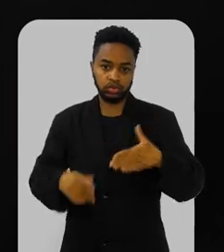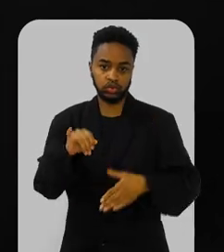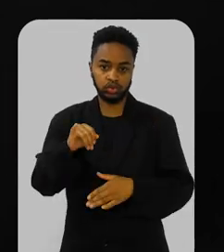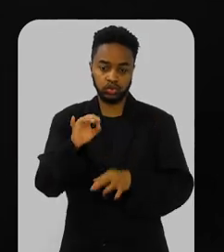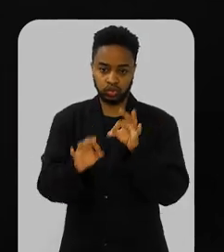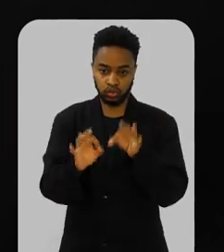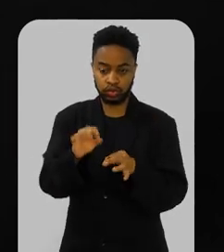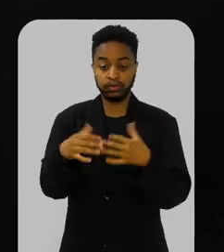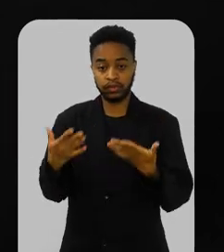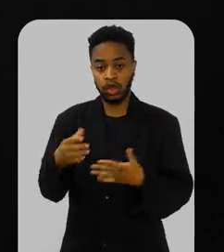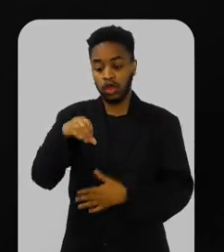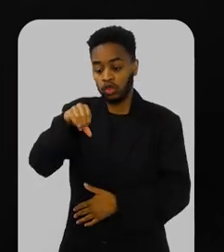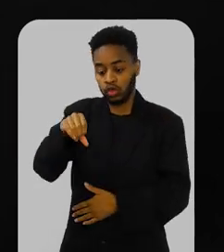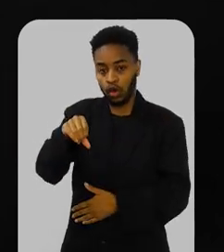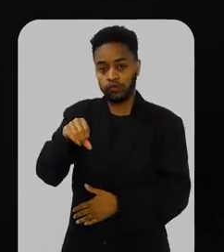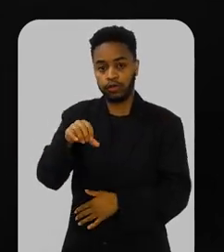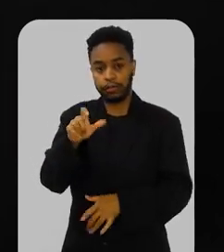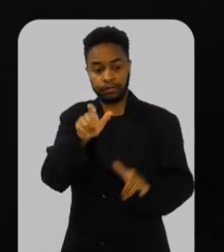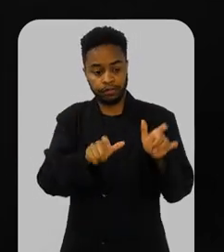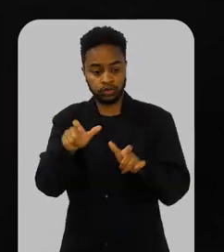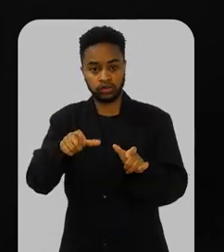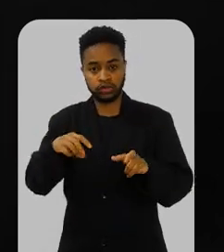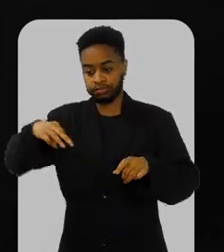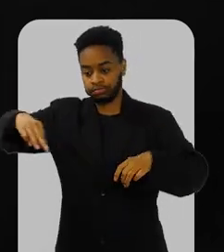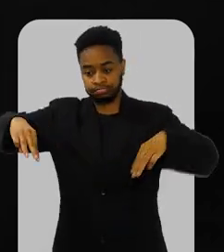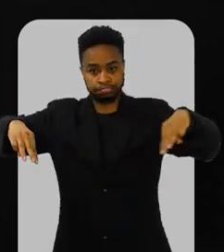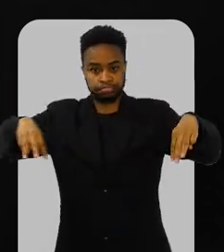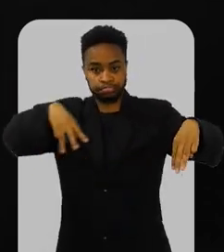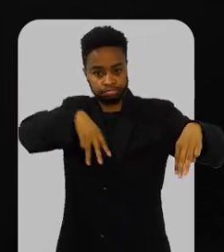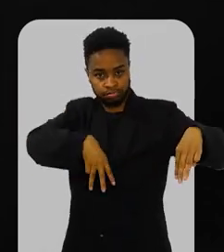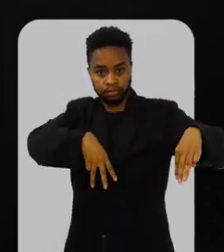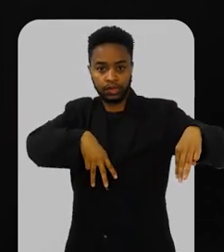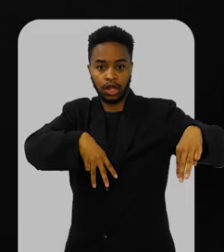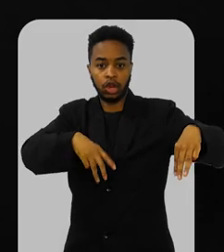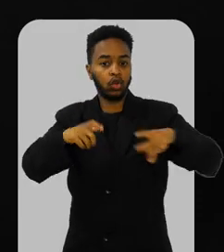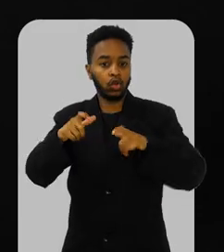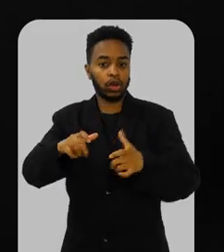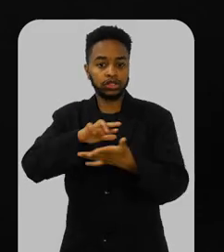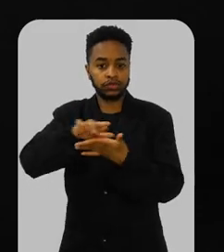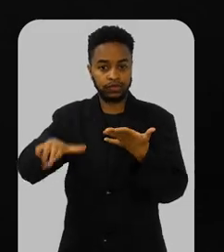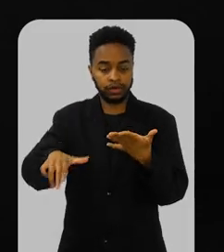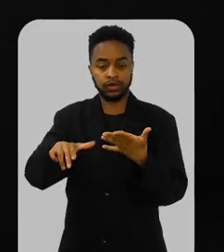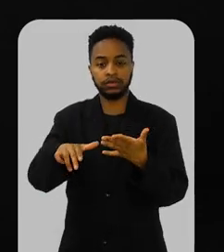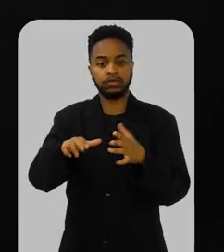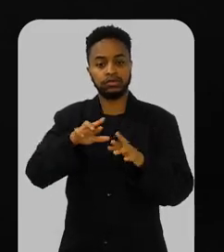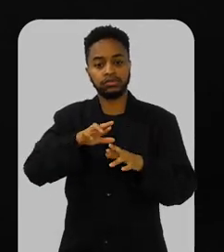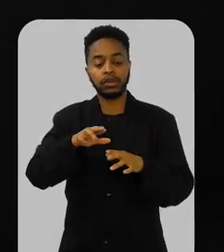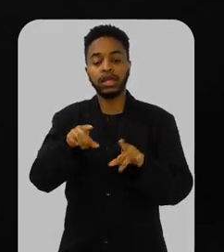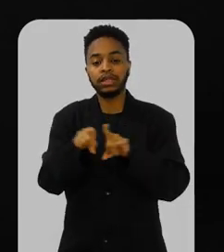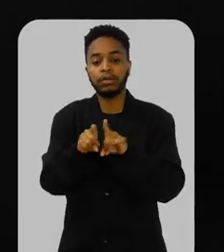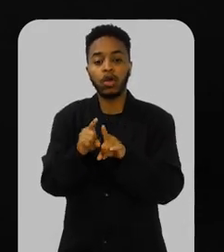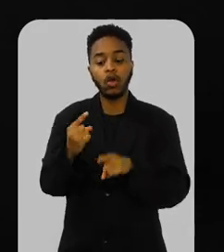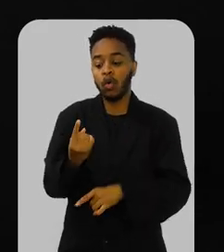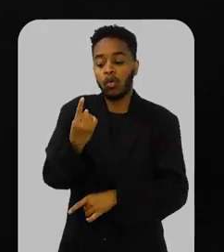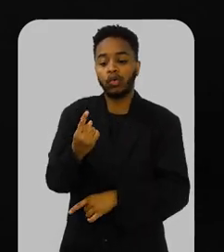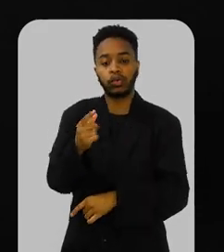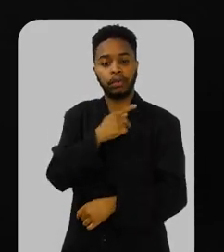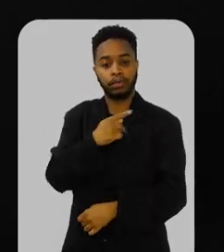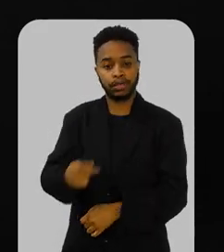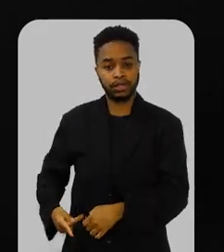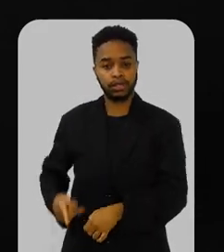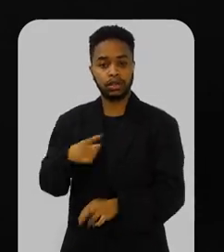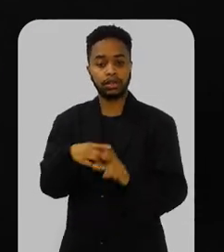tem os jurados. Então, esses 9 vão ocupar esses espaços diferentes às 3 noites. E essa única figura que é o presidente